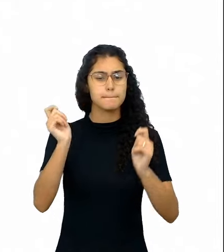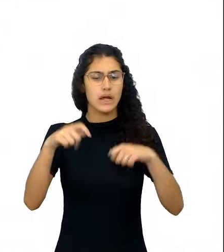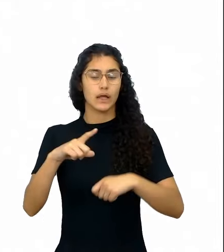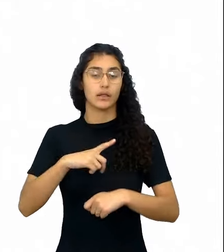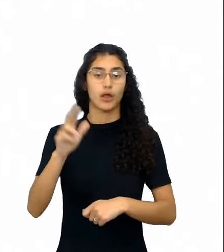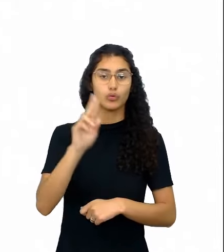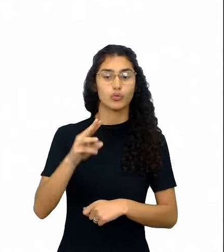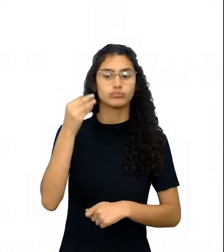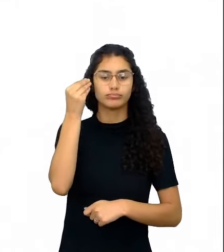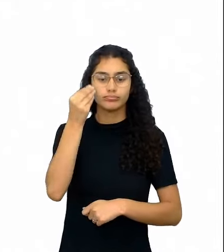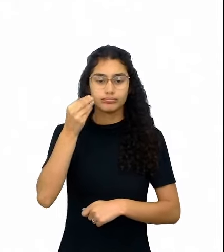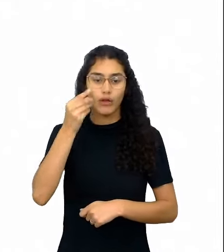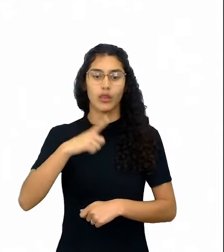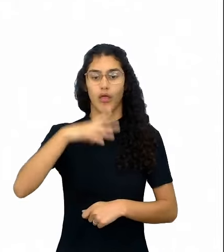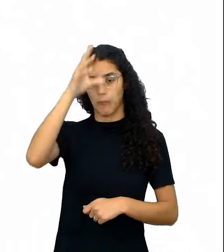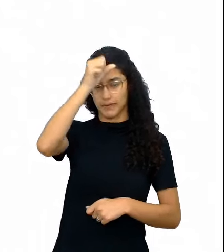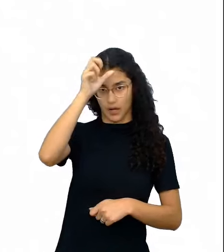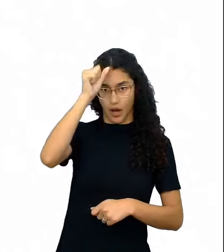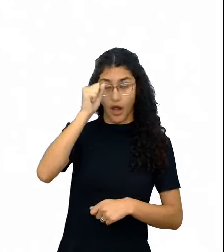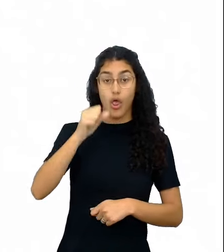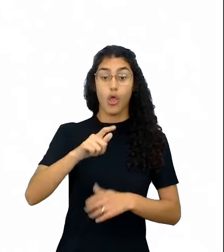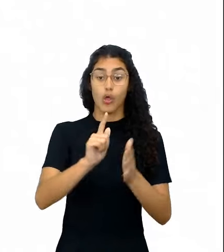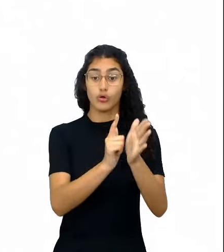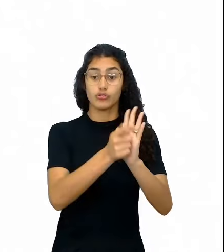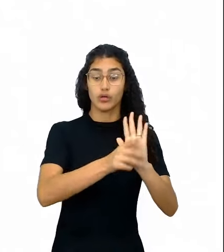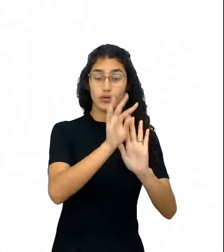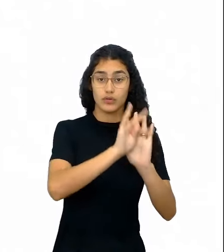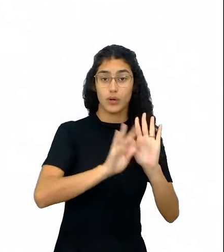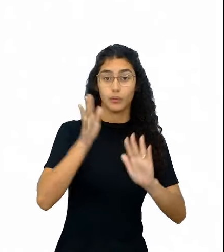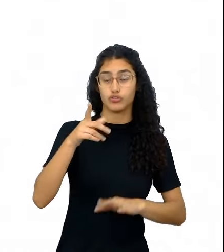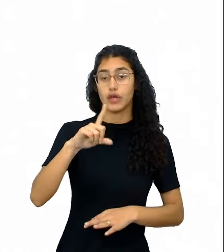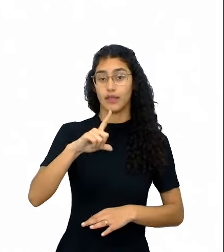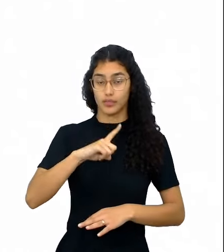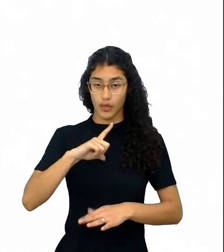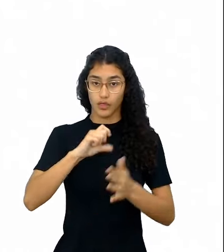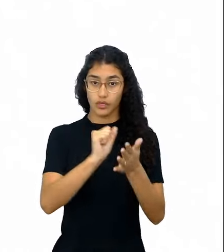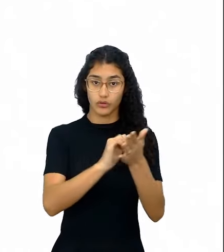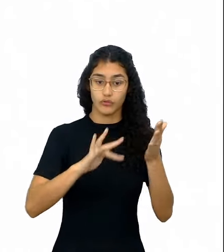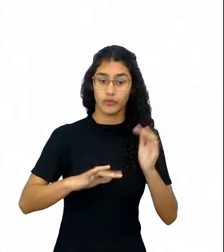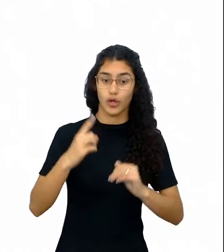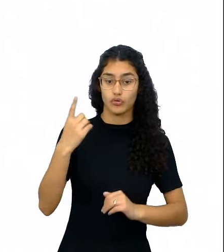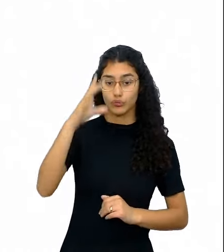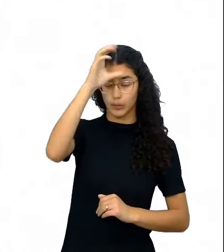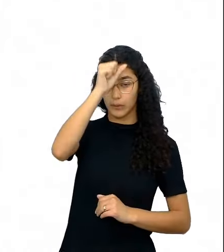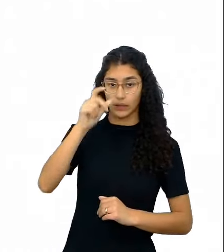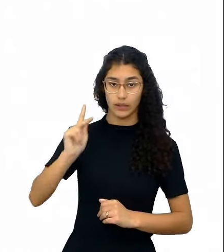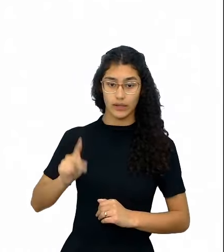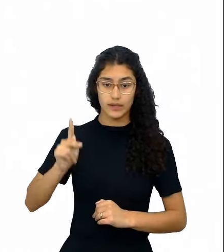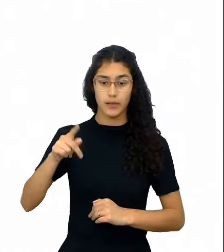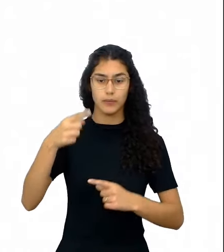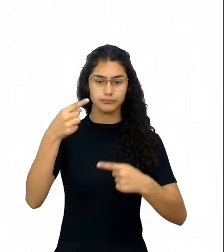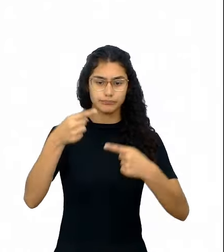usos da experiência de aprendizagem com base nesses gêneros textuais da SA1, do Aprender Sempre, a serem discutidas